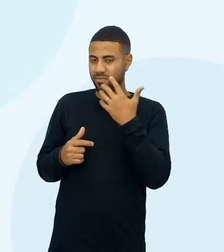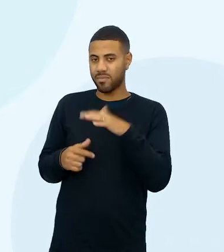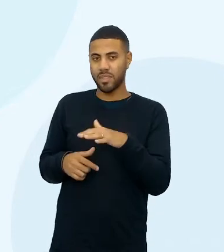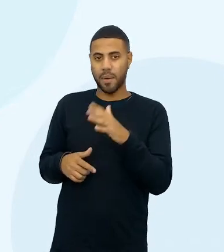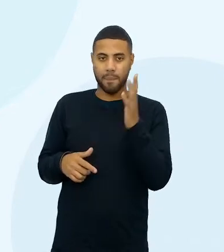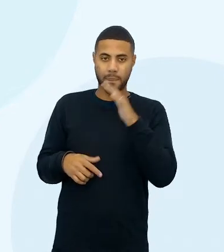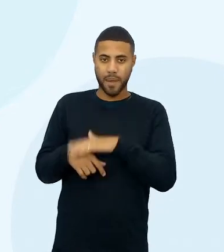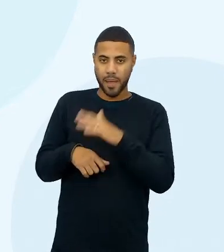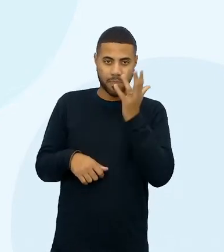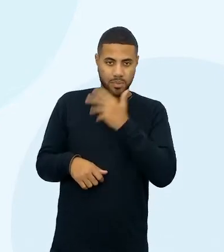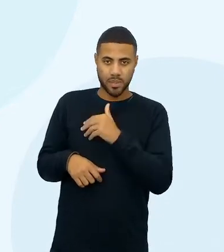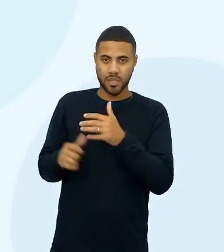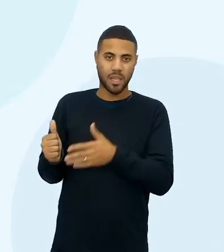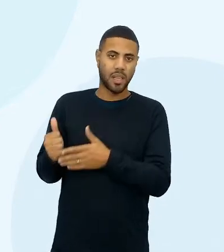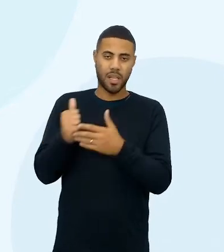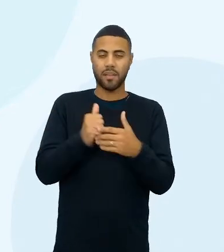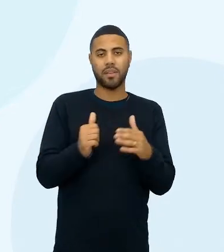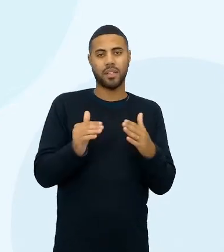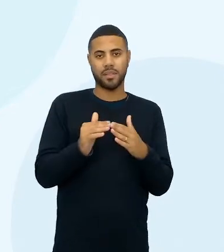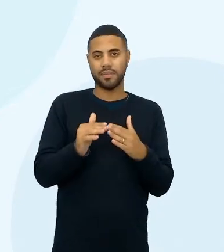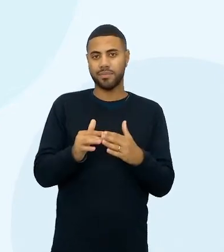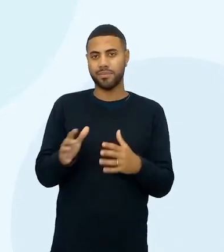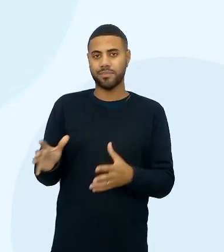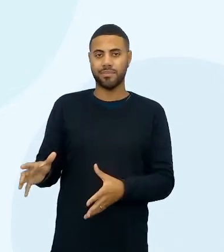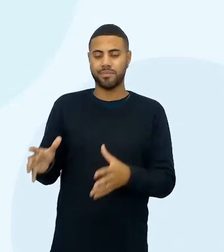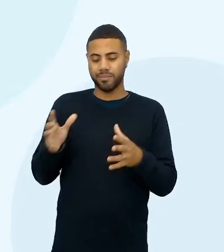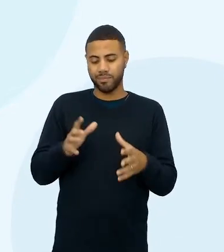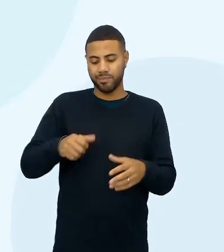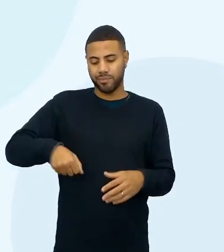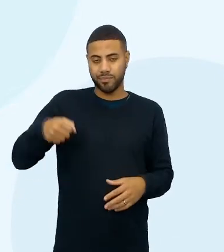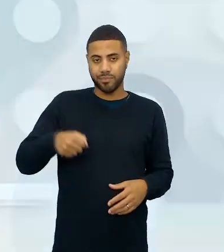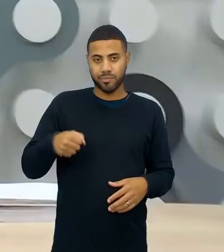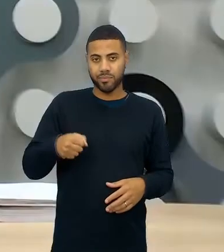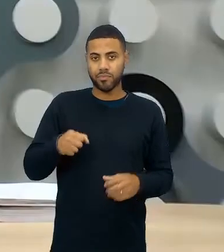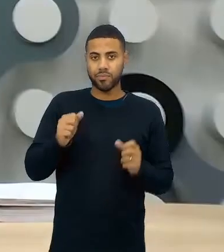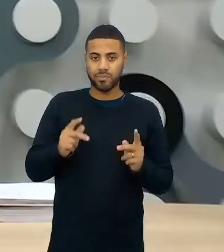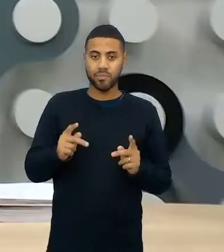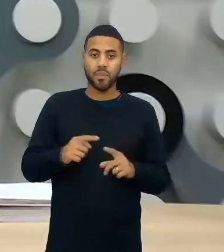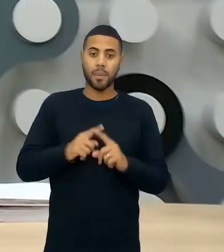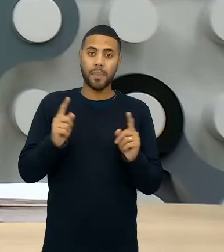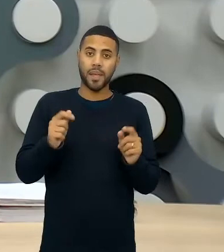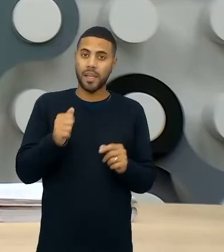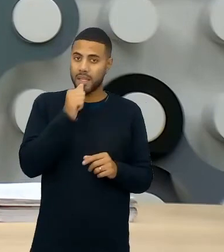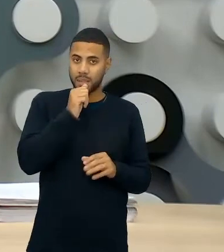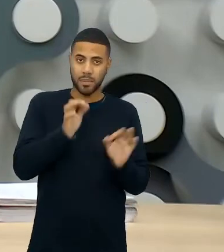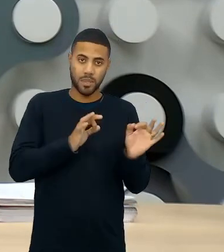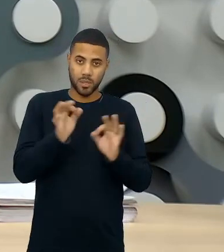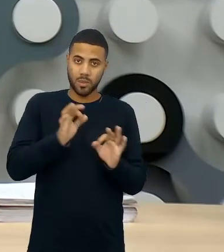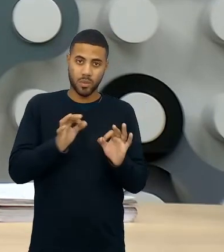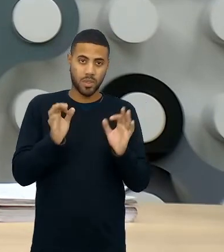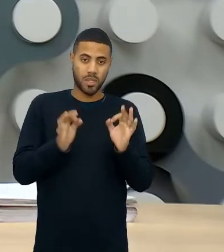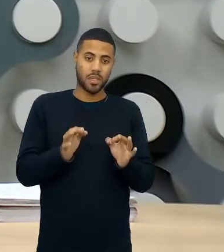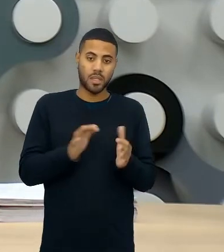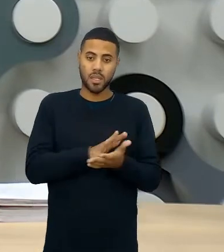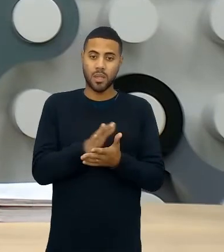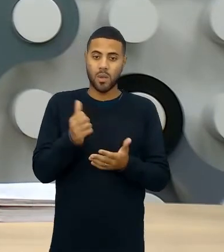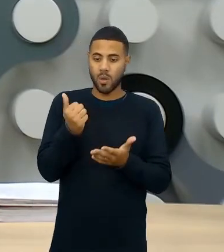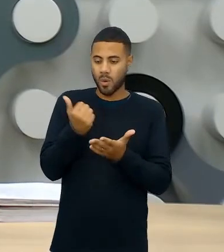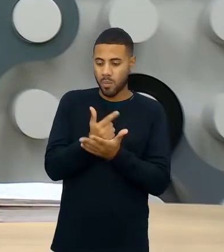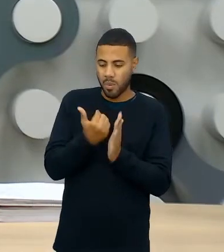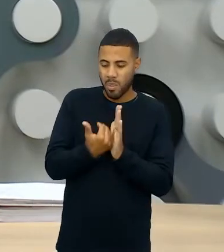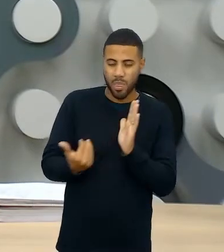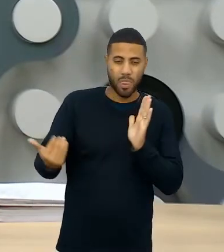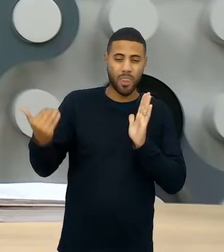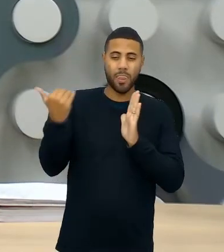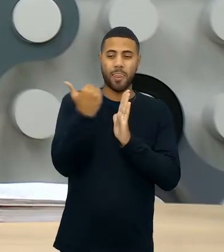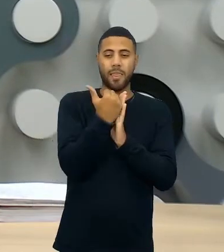a mais bonitinha para casa, tá? Só que aí você não se planejou direito e comprou muito mais verdura ali,